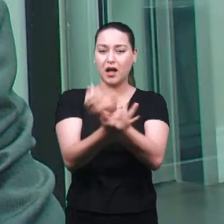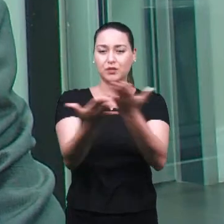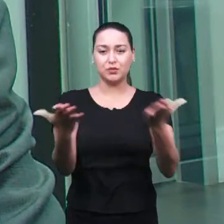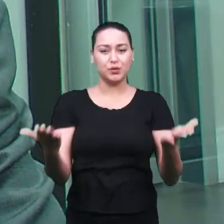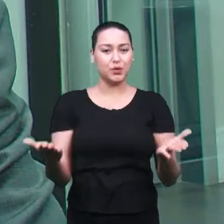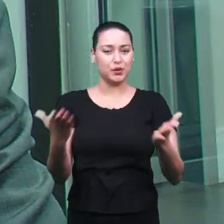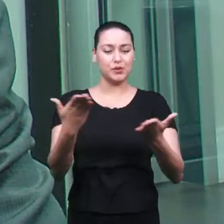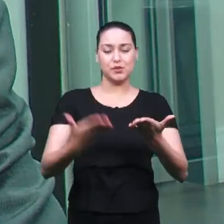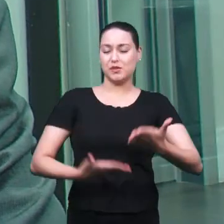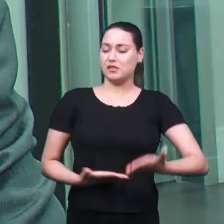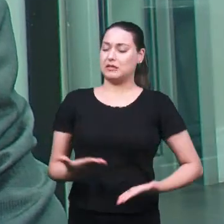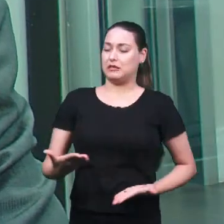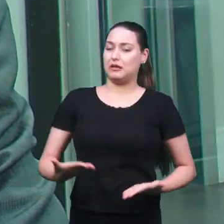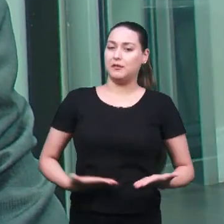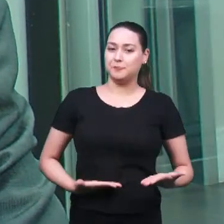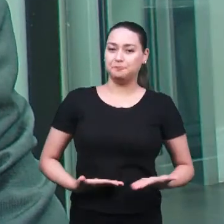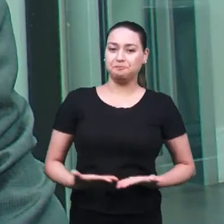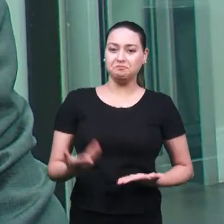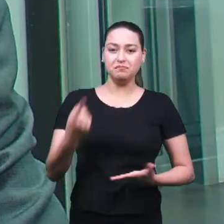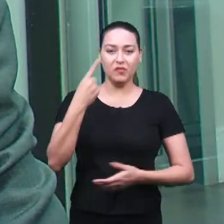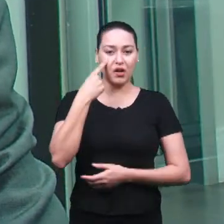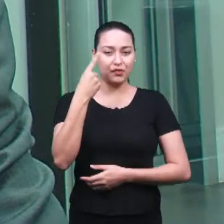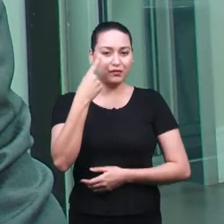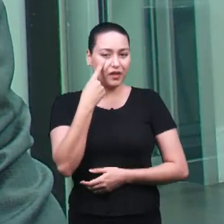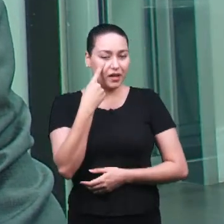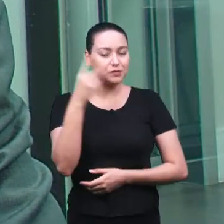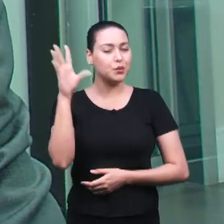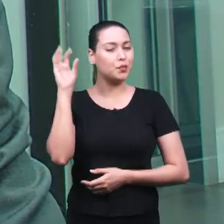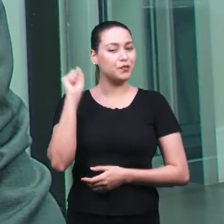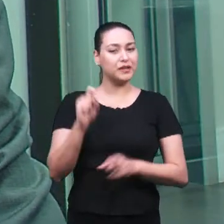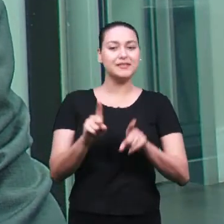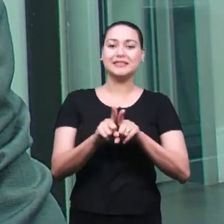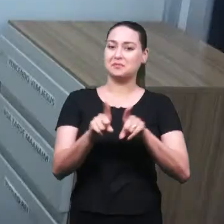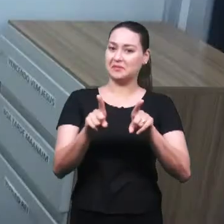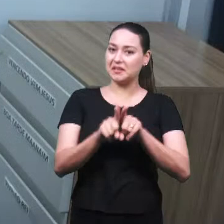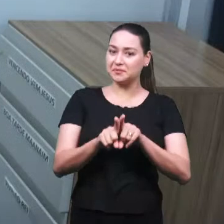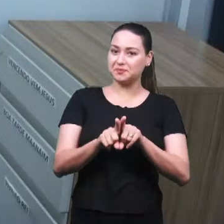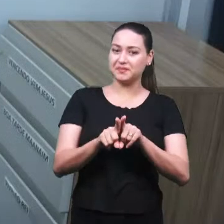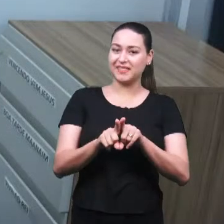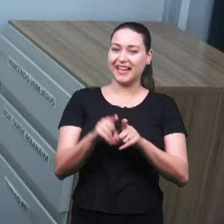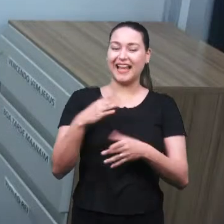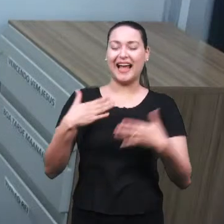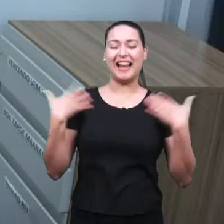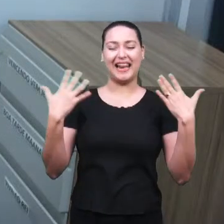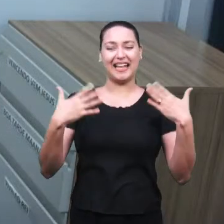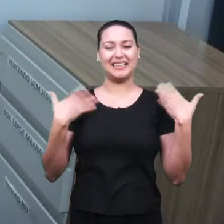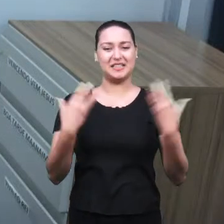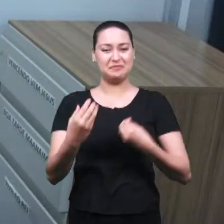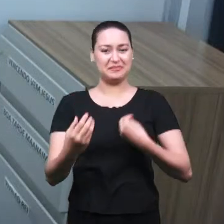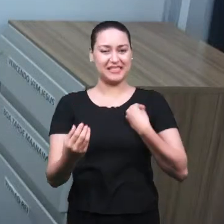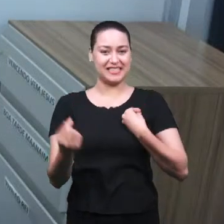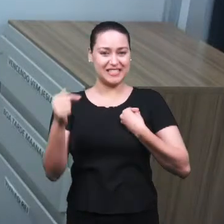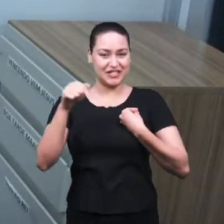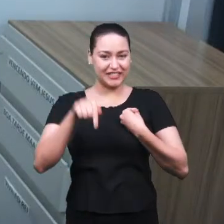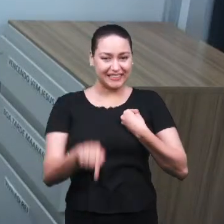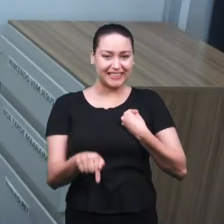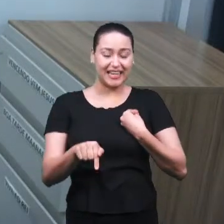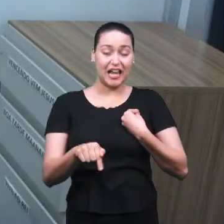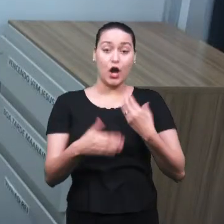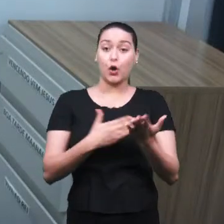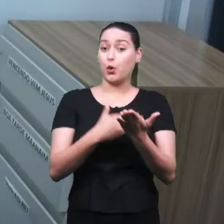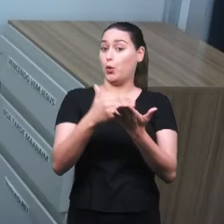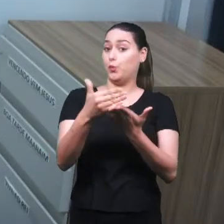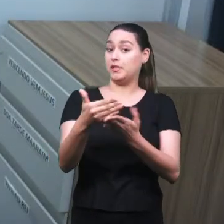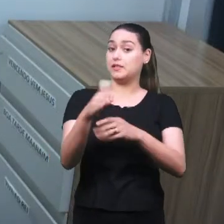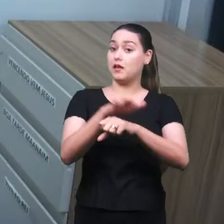ouvem, nos assistem. É muito bom estar aqui. Maravilha. Vamos então, pastor Edson Ian, vamos começar a conversar com o nosso